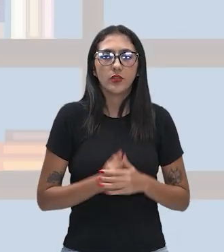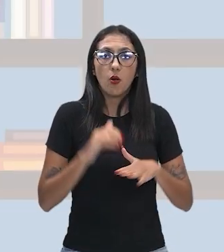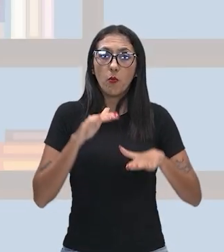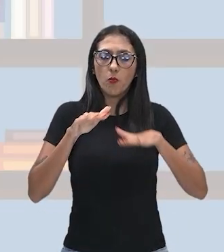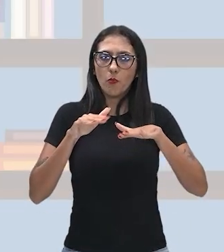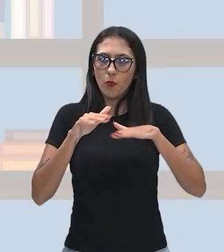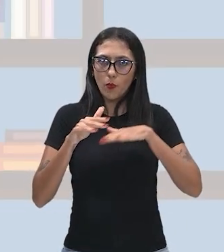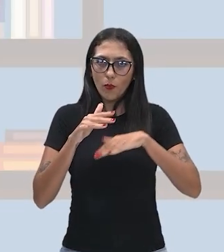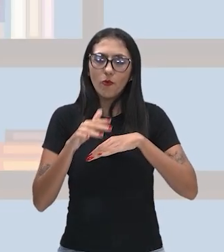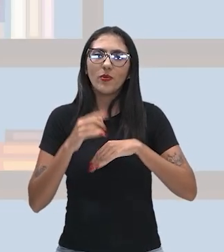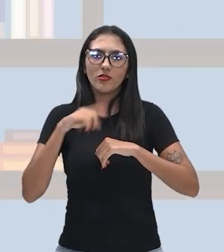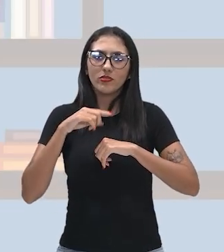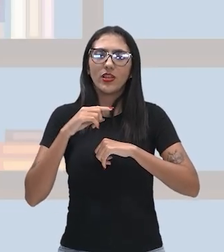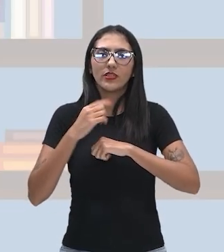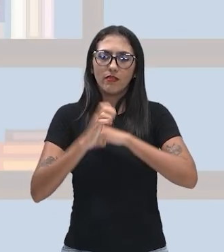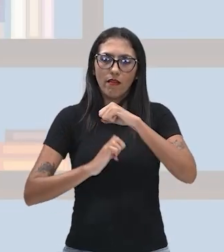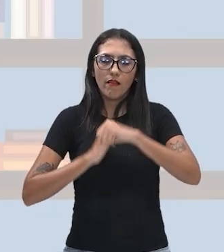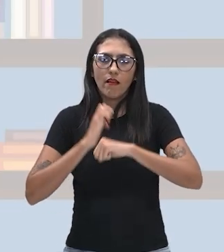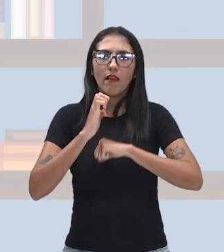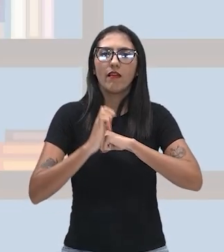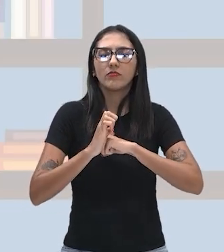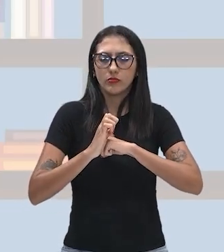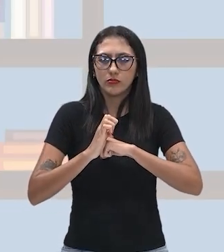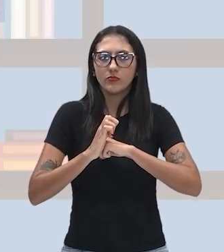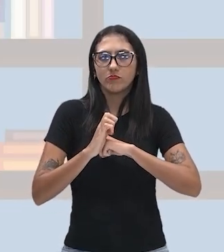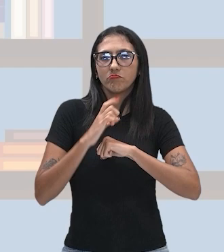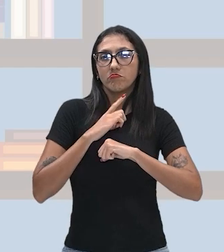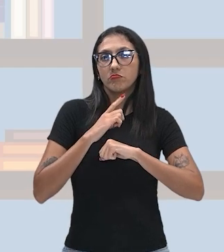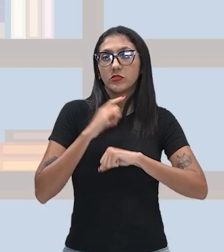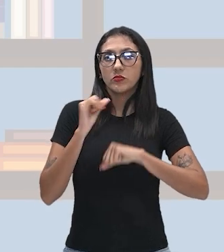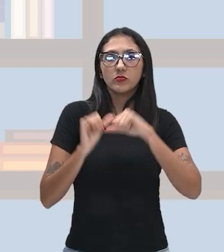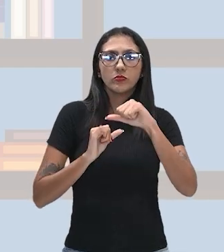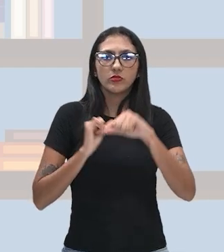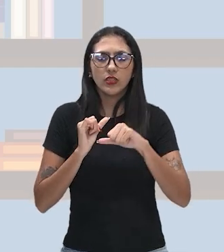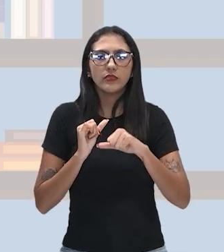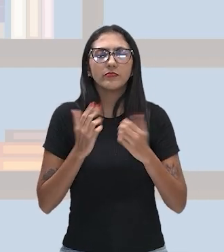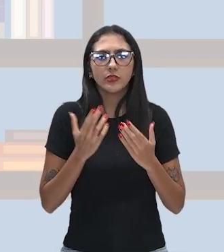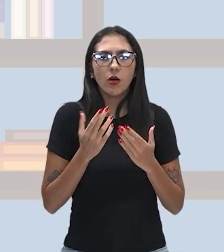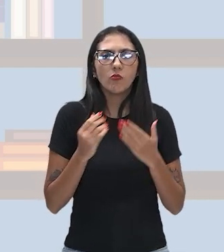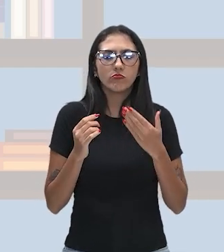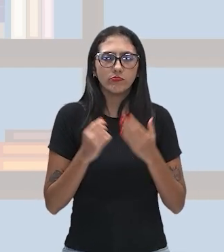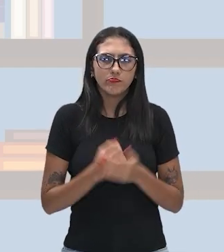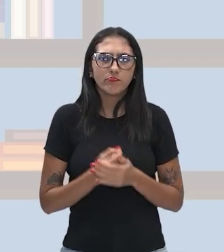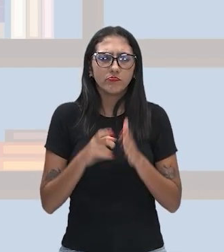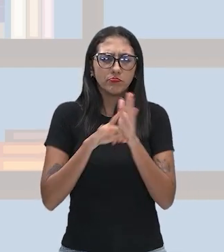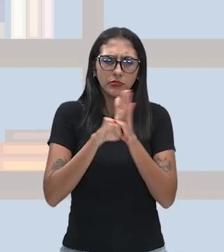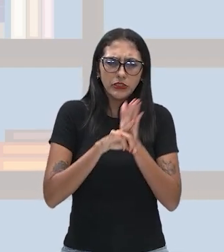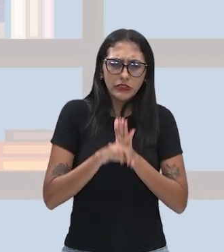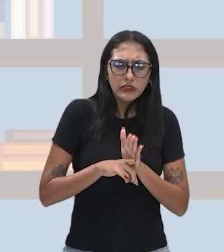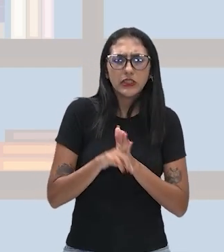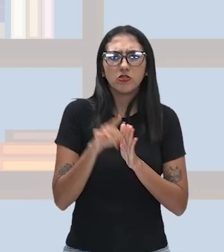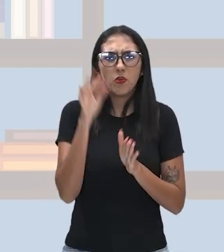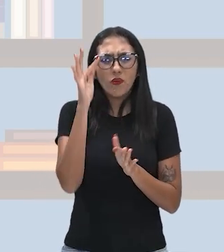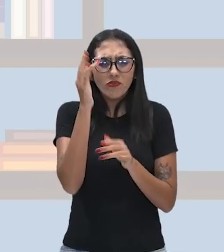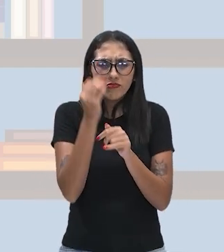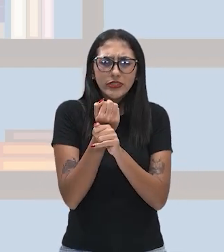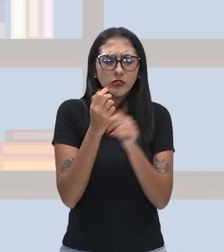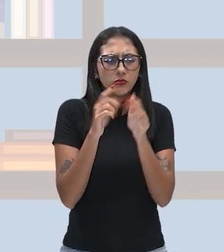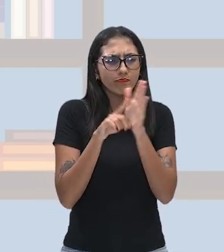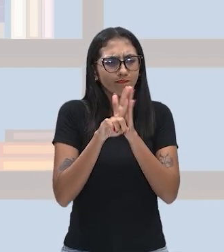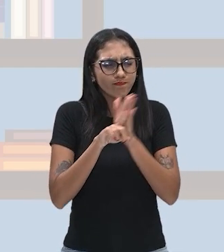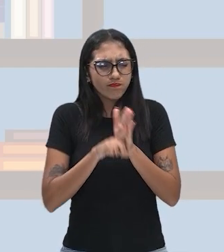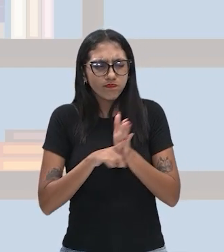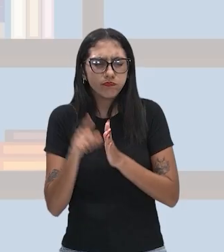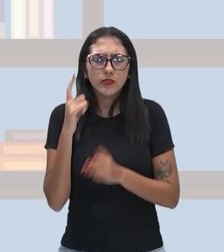em resposta à observação, introduzindo os físicos a um domínio estranho e misterioso